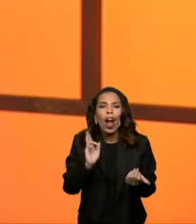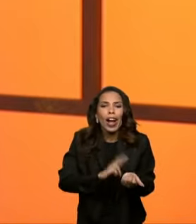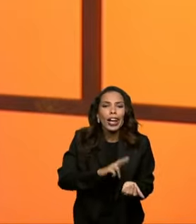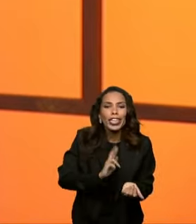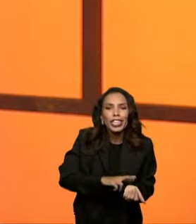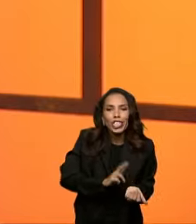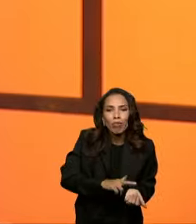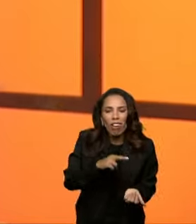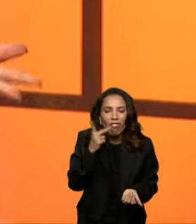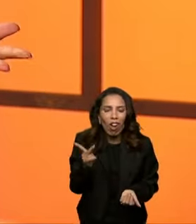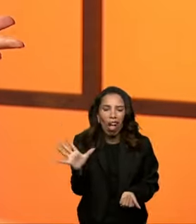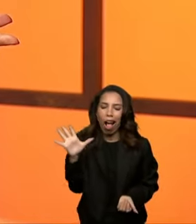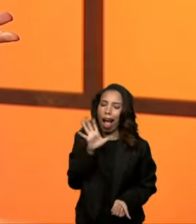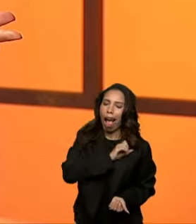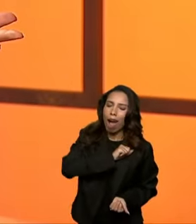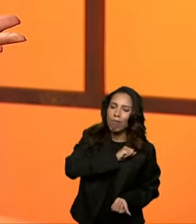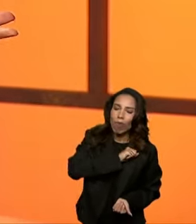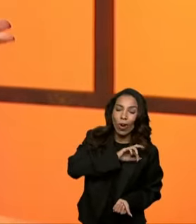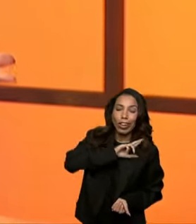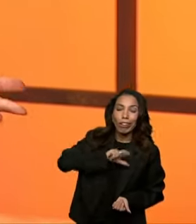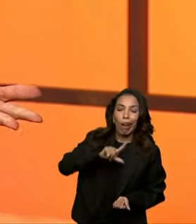cilada?